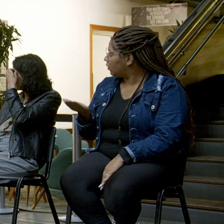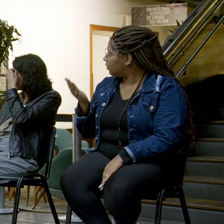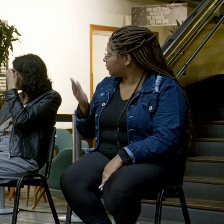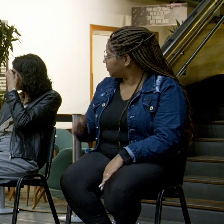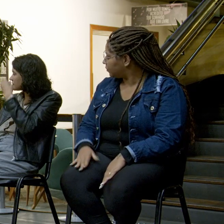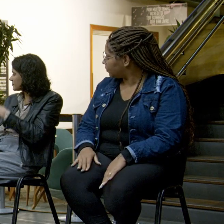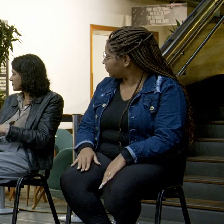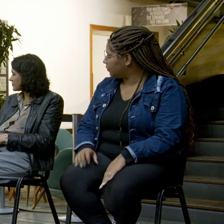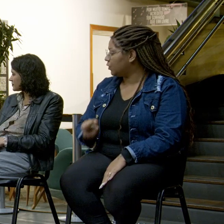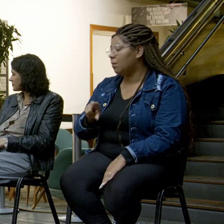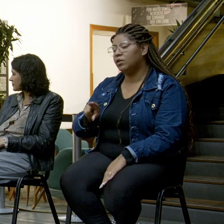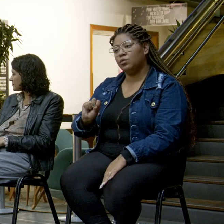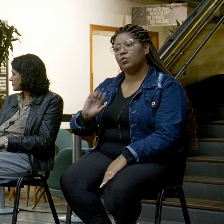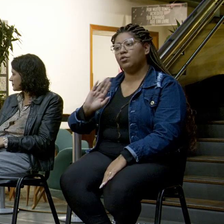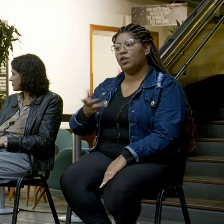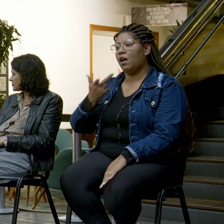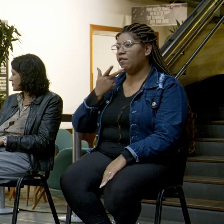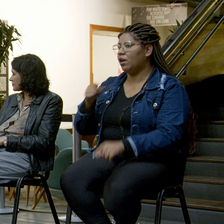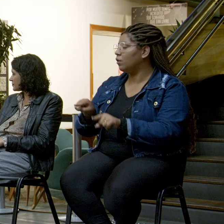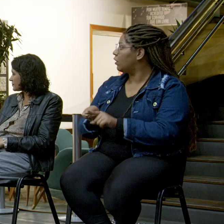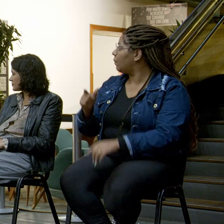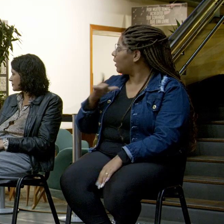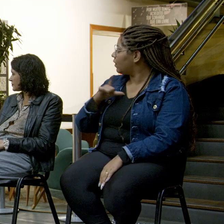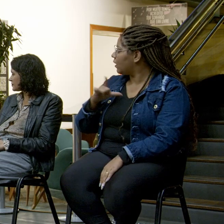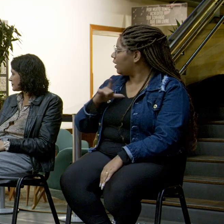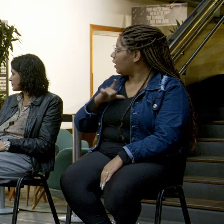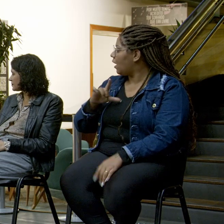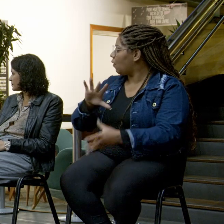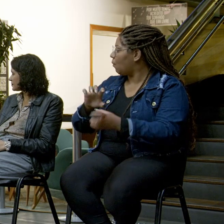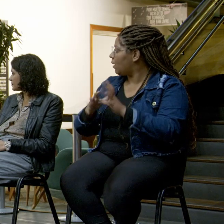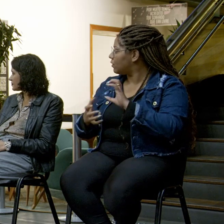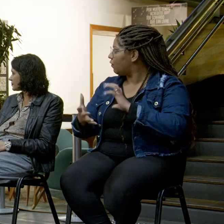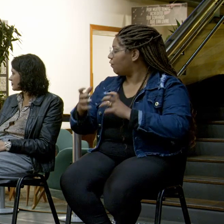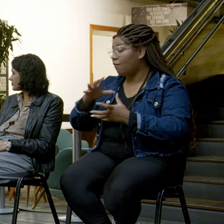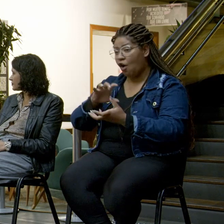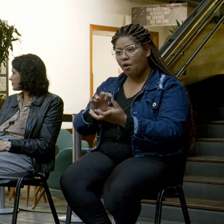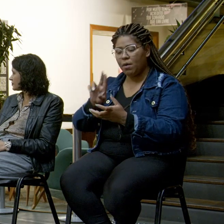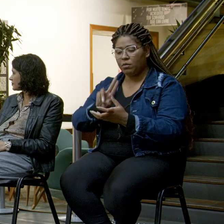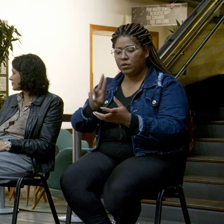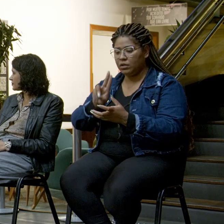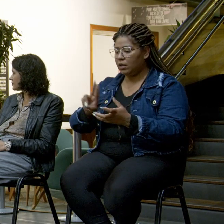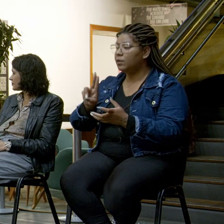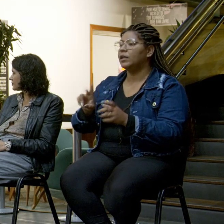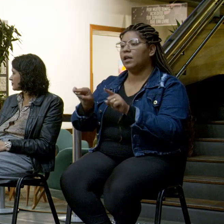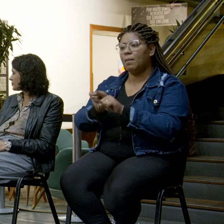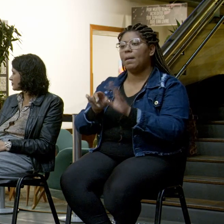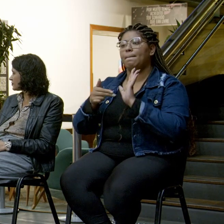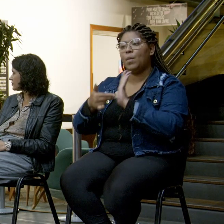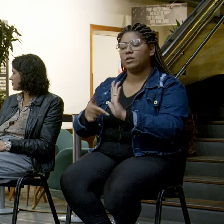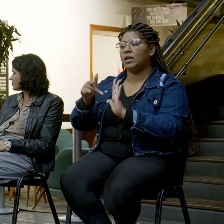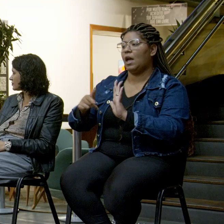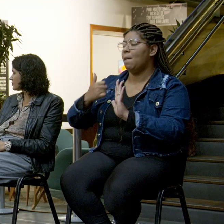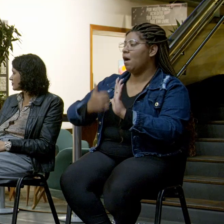já apontou, ela notou que as formas modeladas lembram pães que também lembram fezes. No